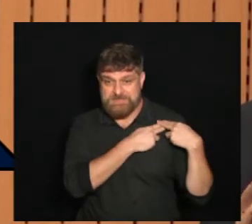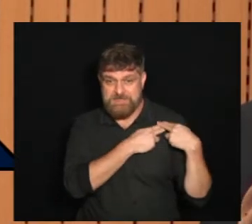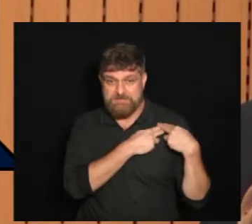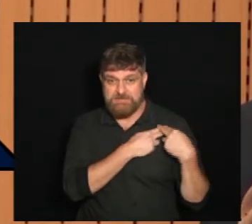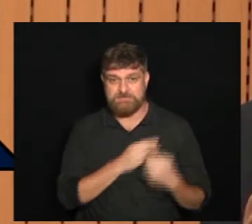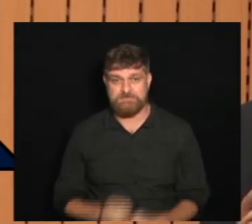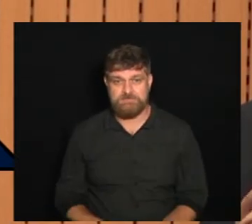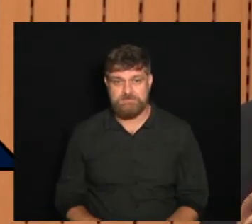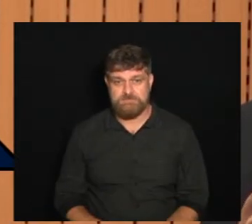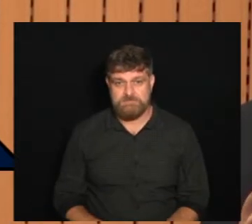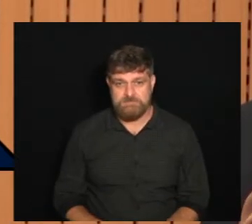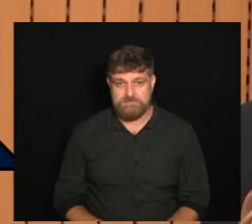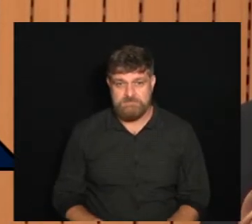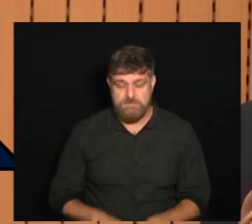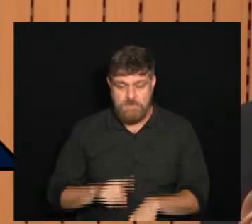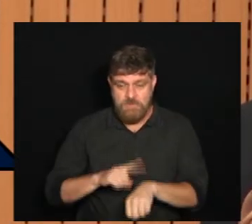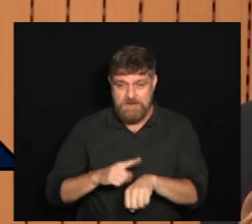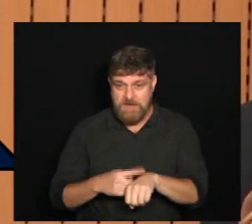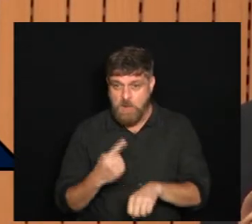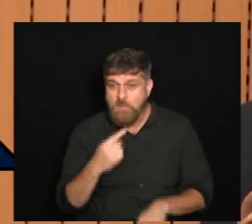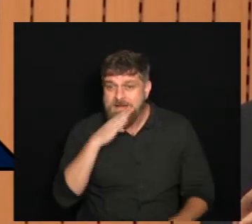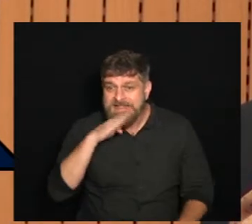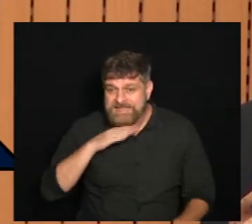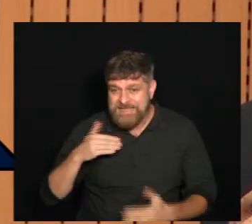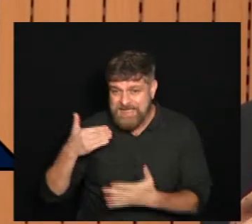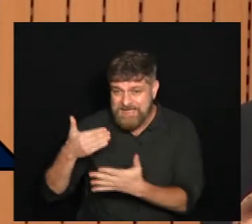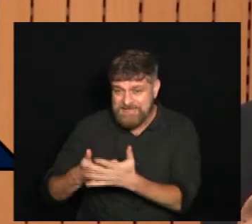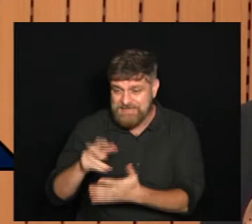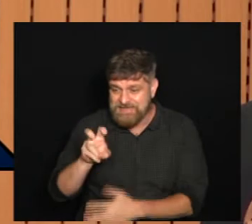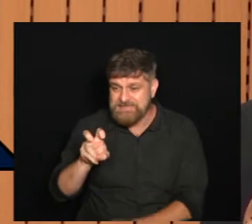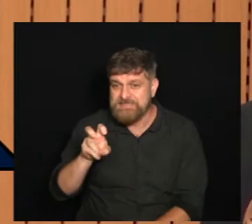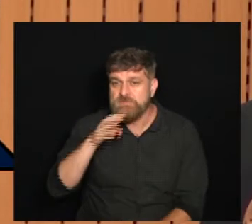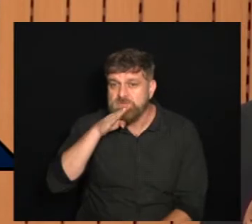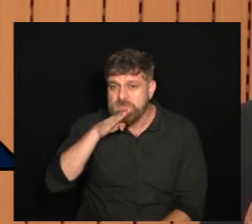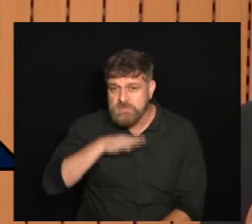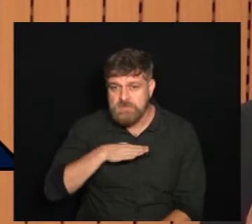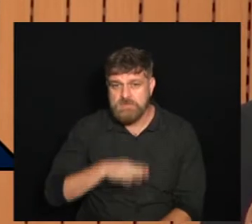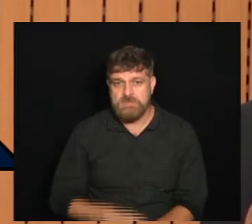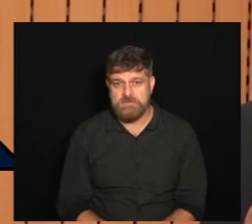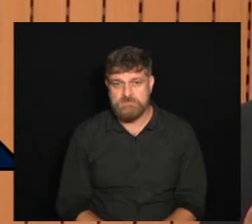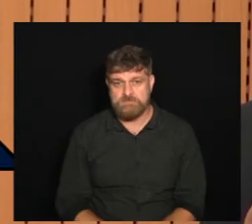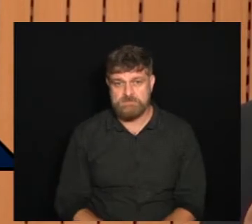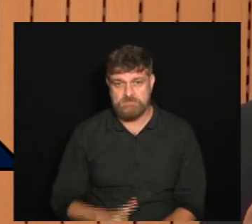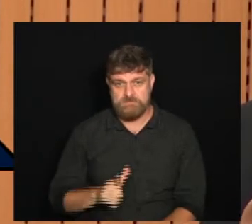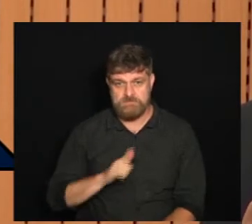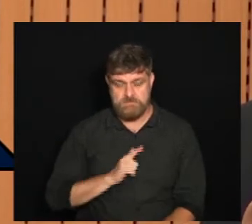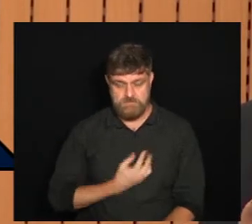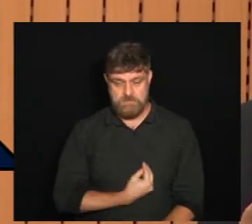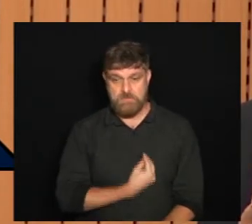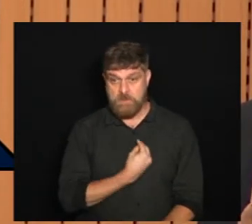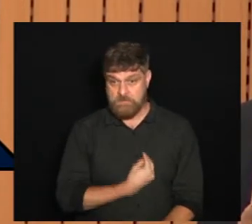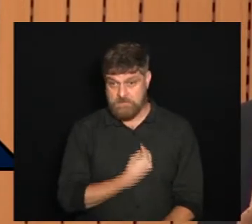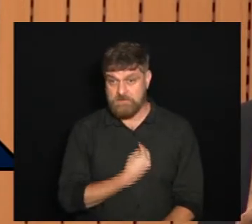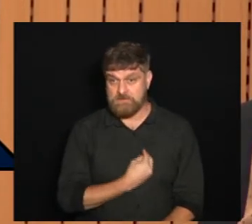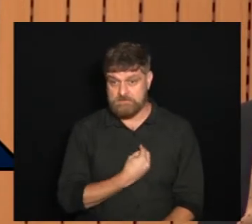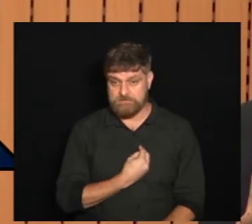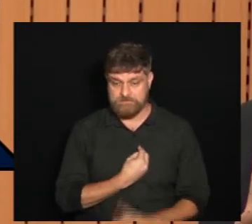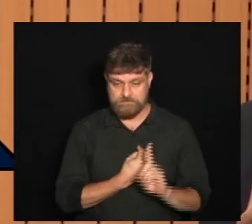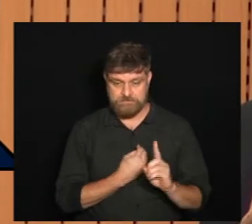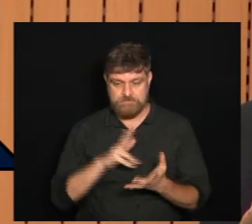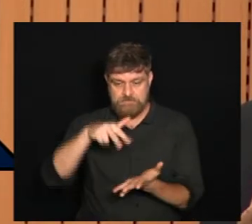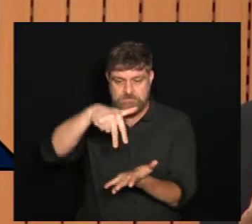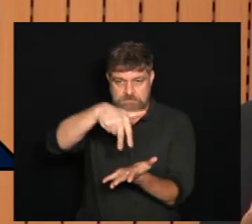partir das 13 horas até as 17 horas, estarão à disposição de Vossas